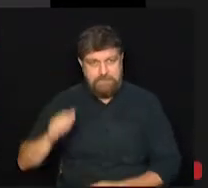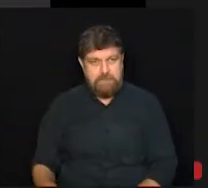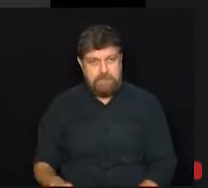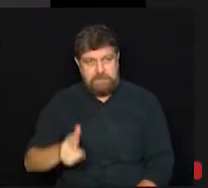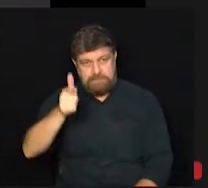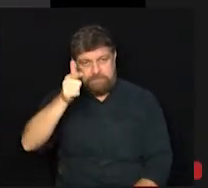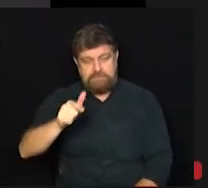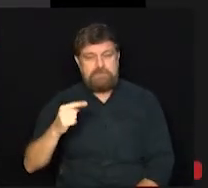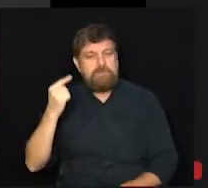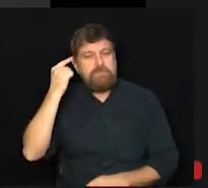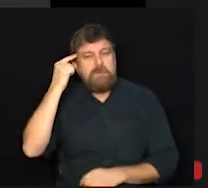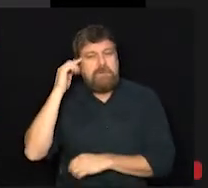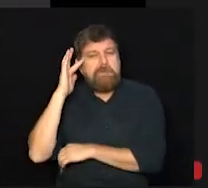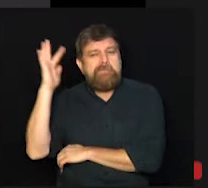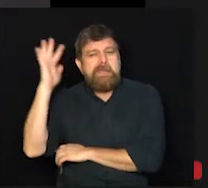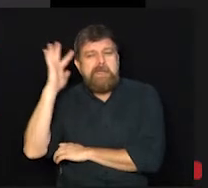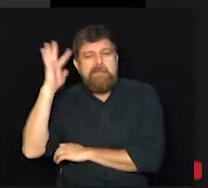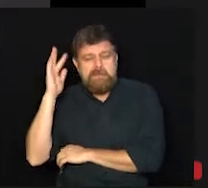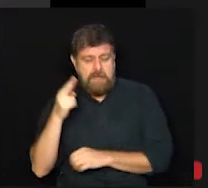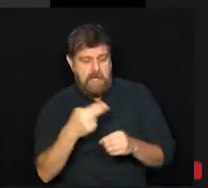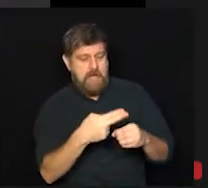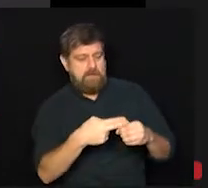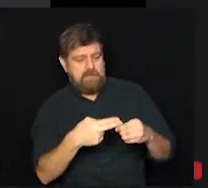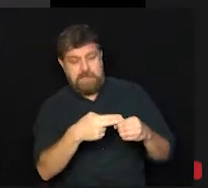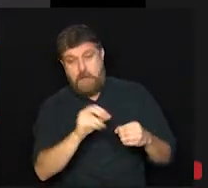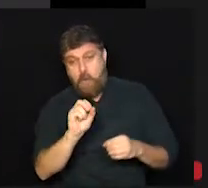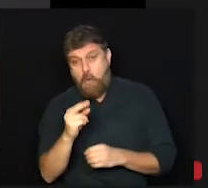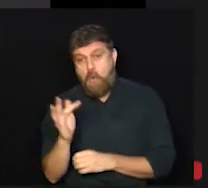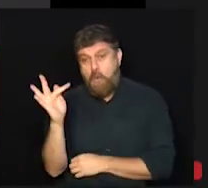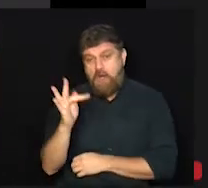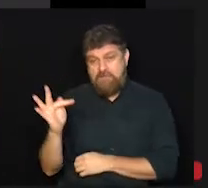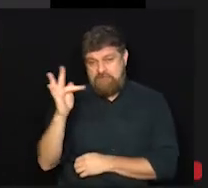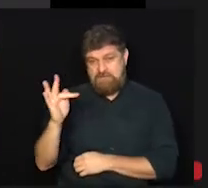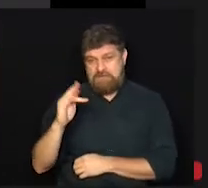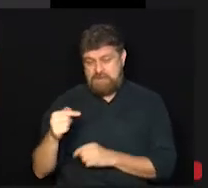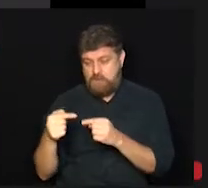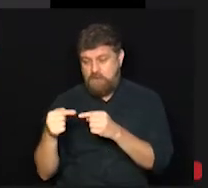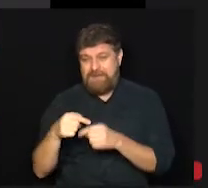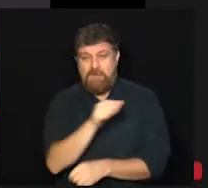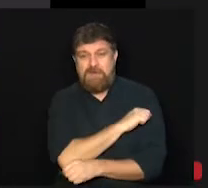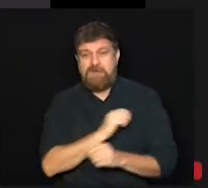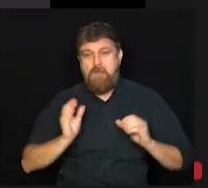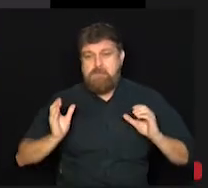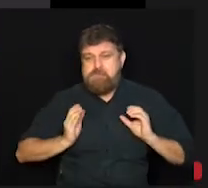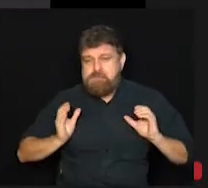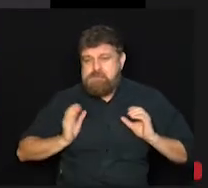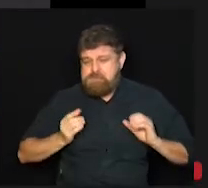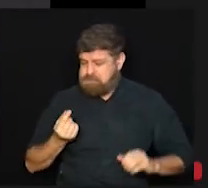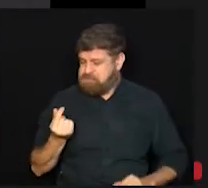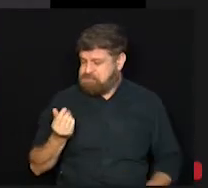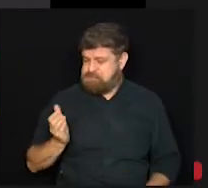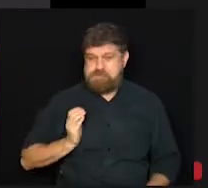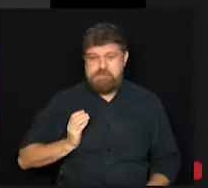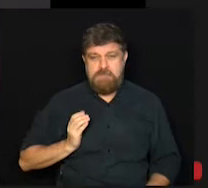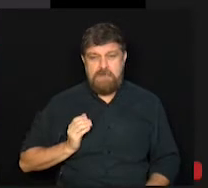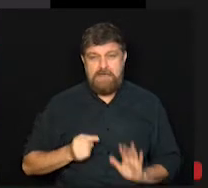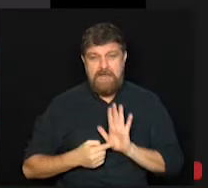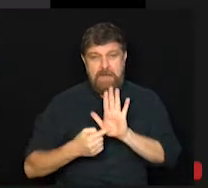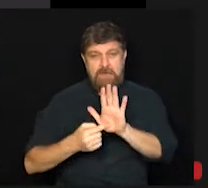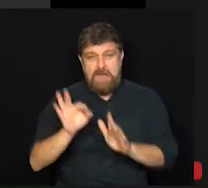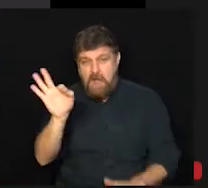a Unicamp ou universidades do estado de São Paulo são de elite, eu queria mostrar para vocês o percentual